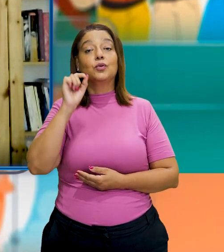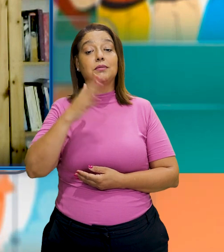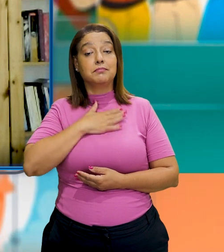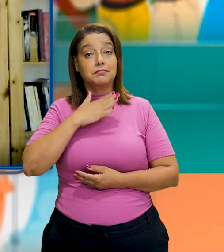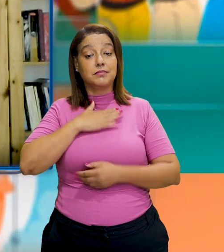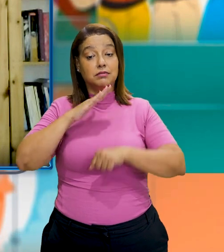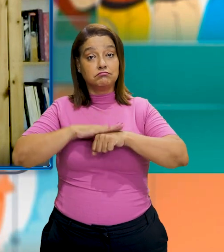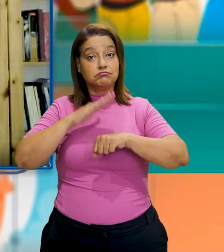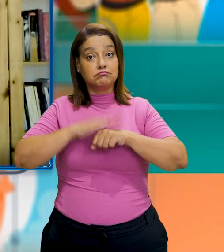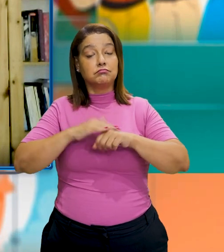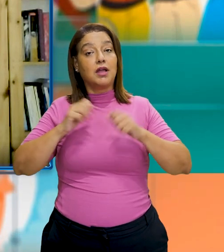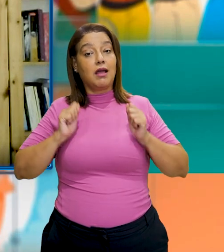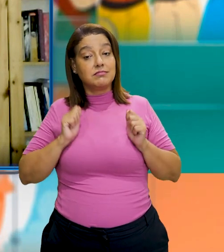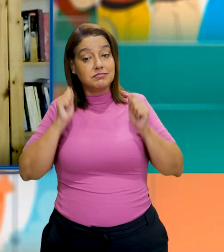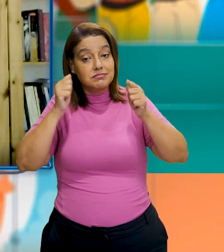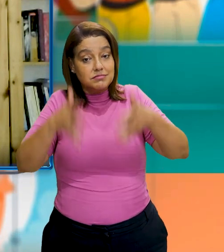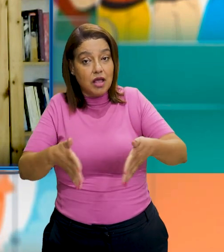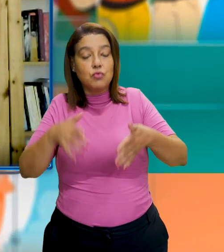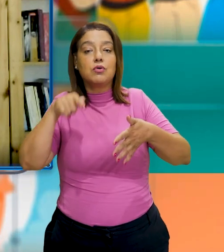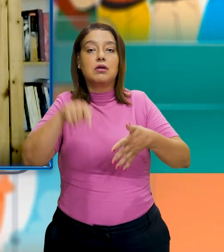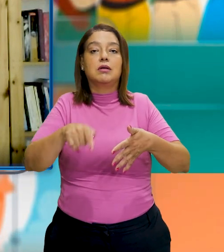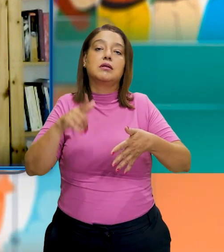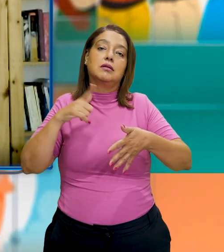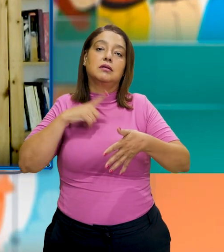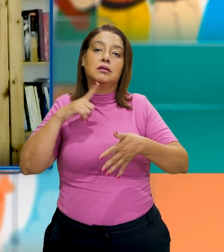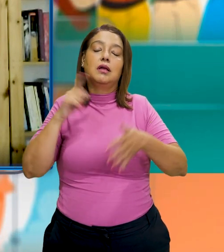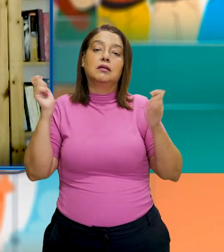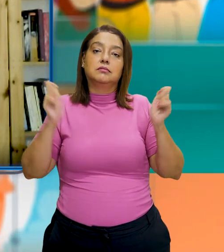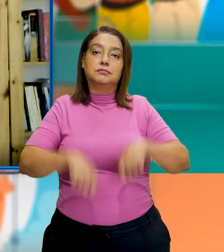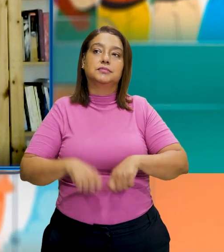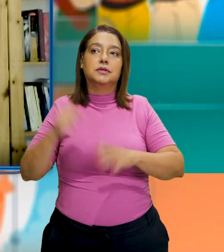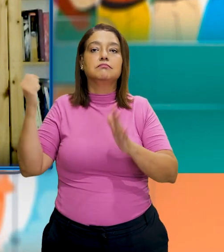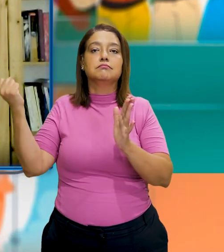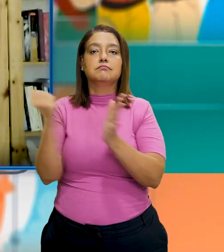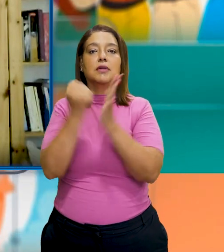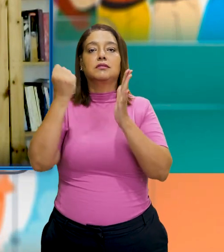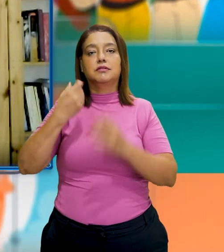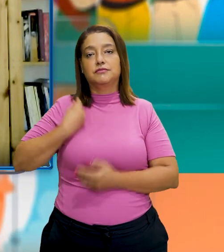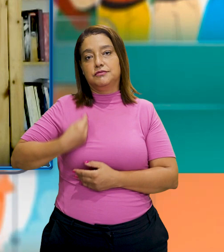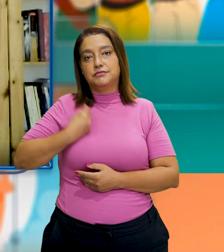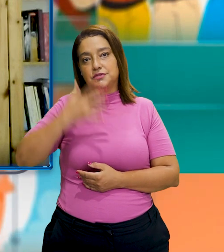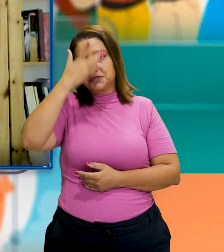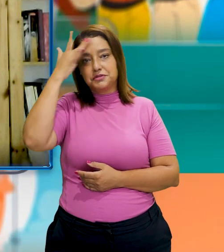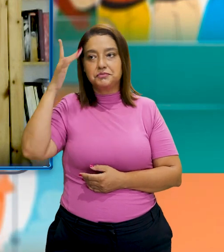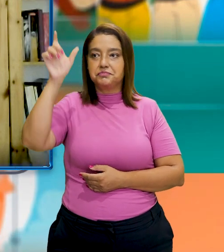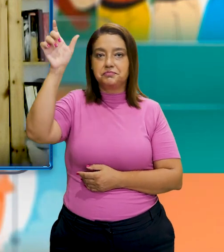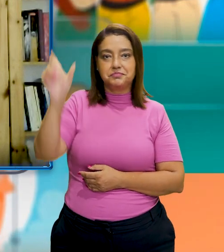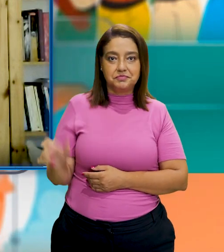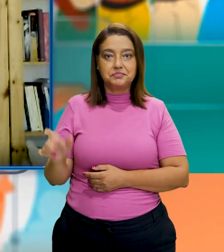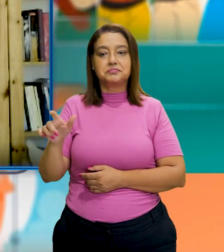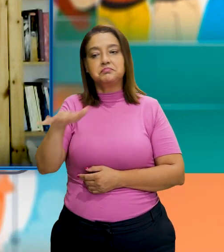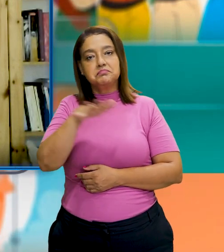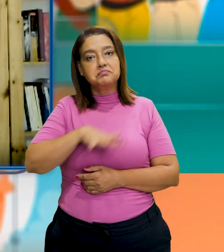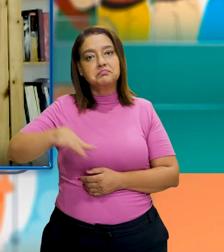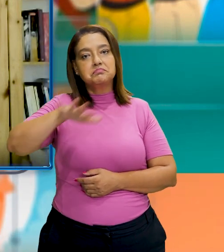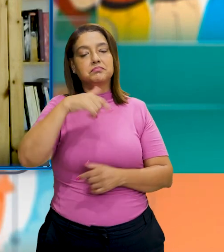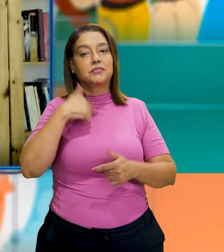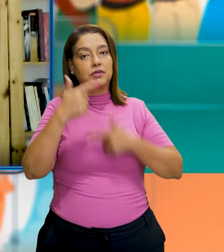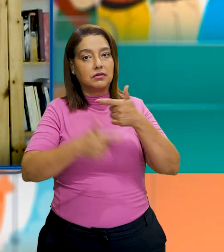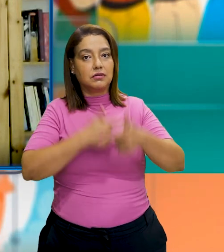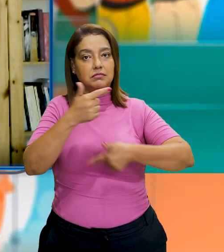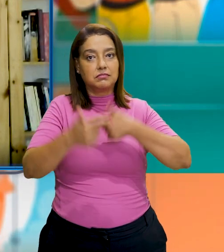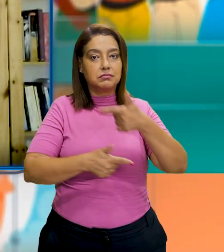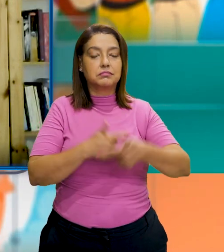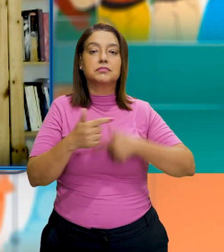que a minha ação e que as minhas atitudes, elas impactam diretamente na vida do outro, no ambiente em que eu